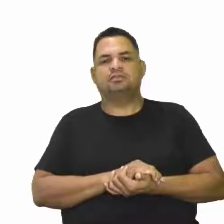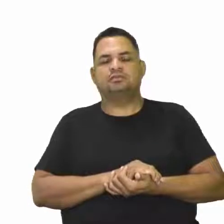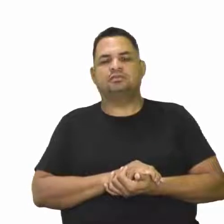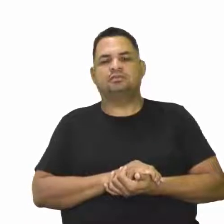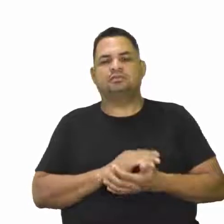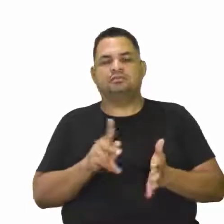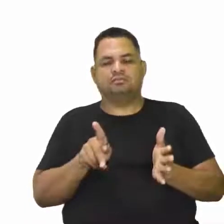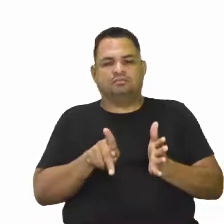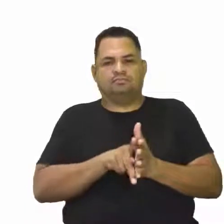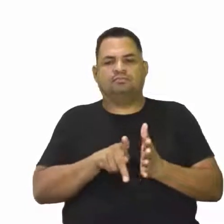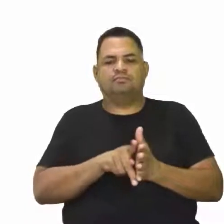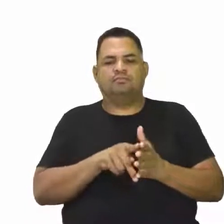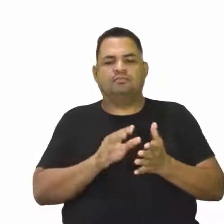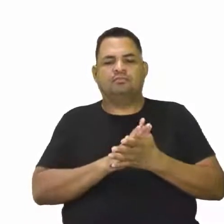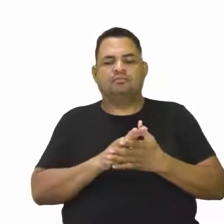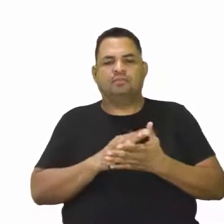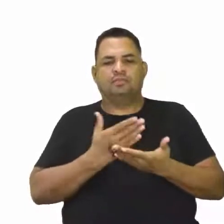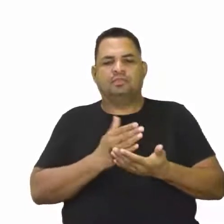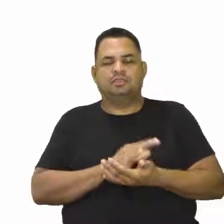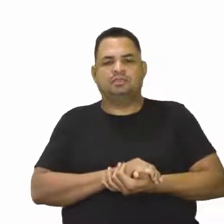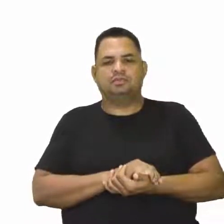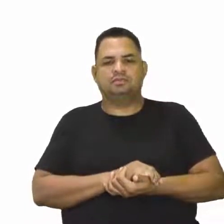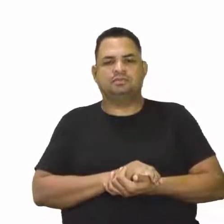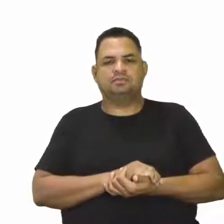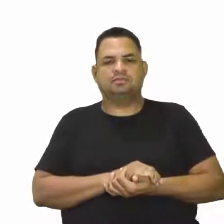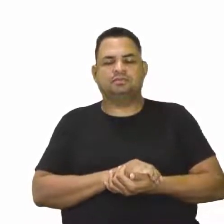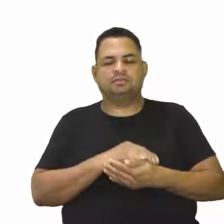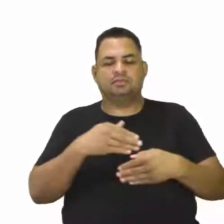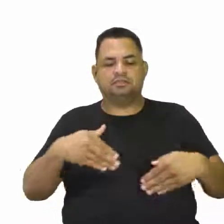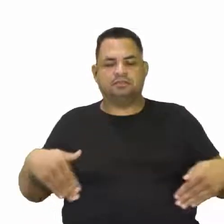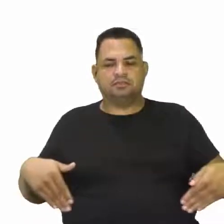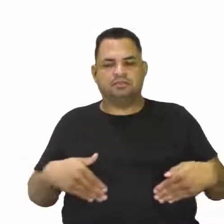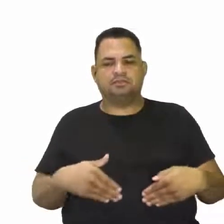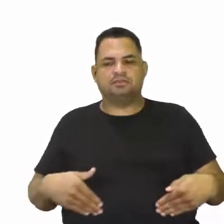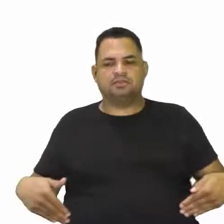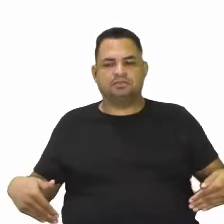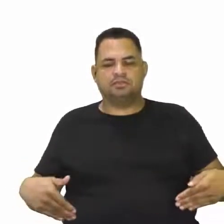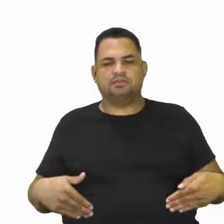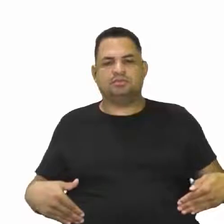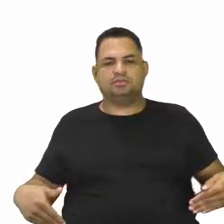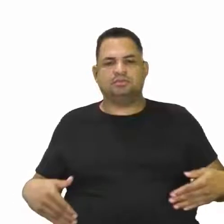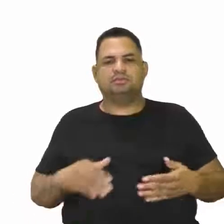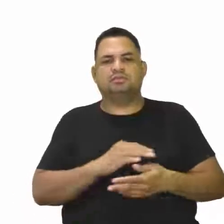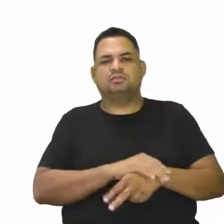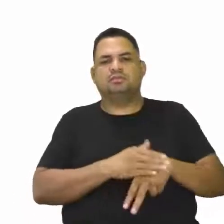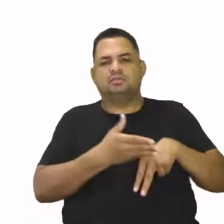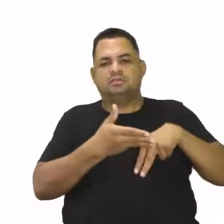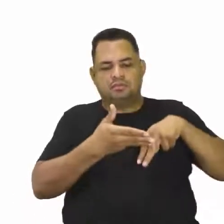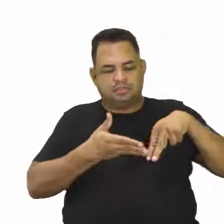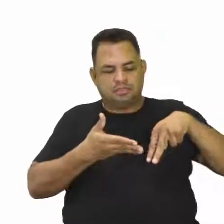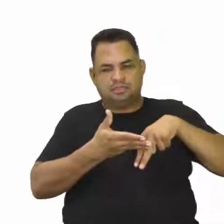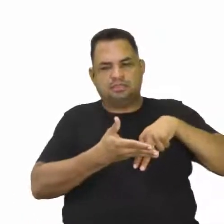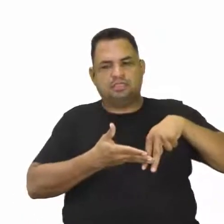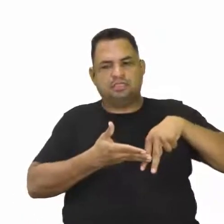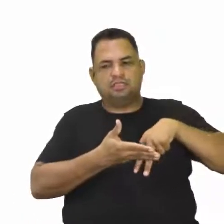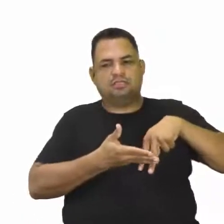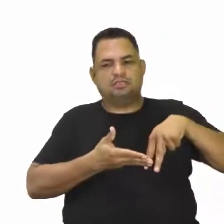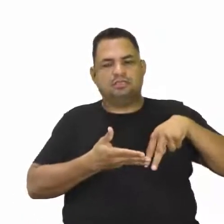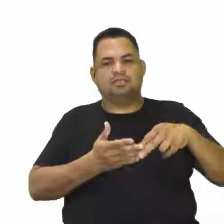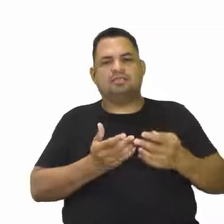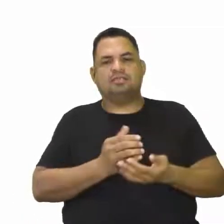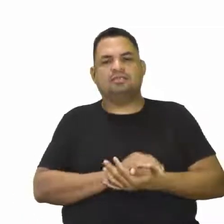o próprio lenço, porque tem aquela saia que é feita do cetim, do lenço. É um dos dois.